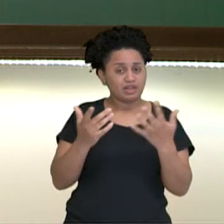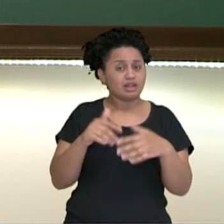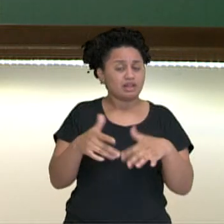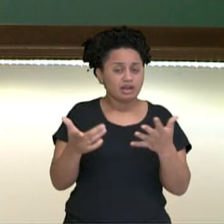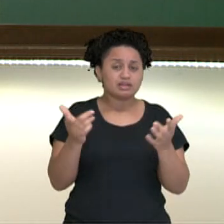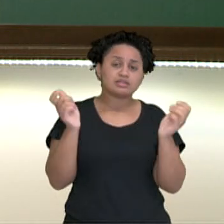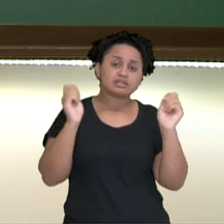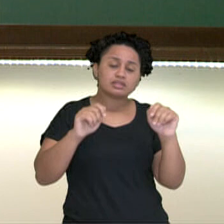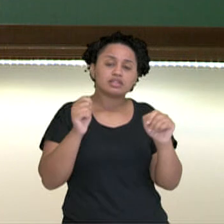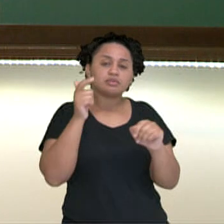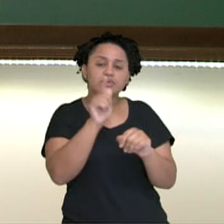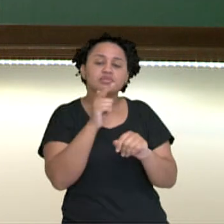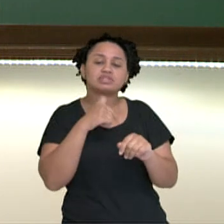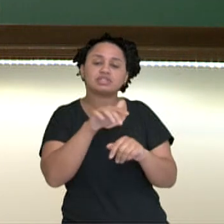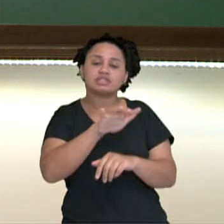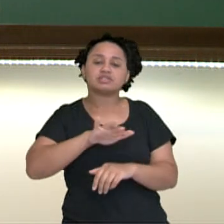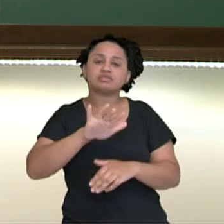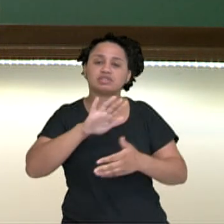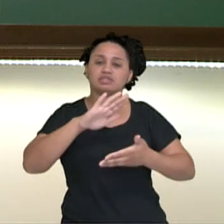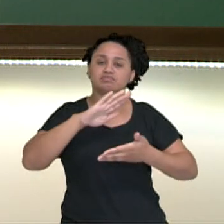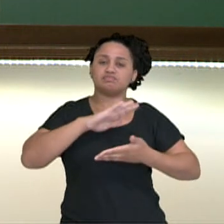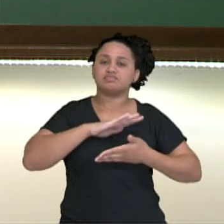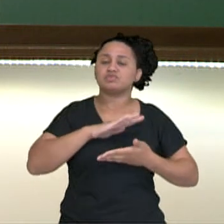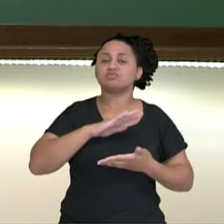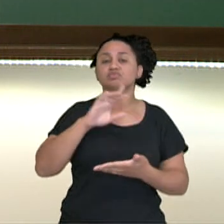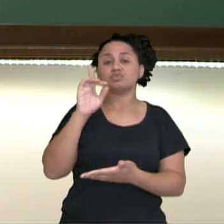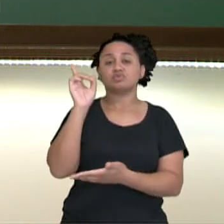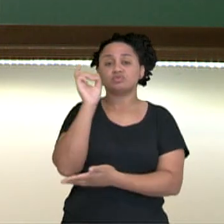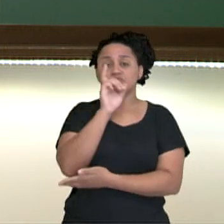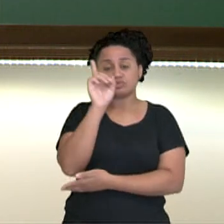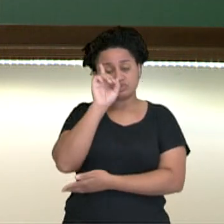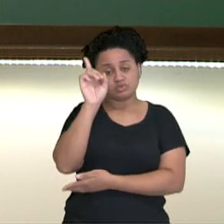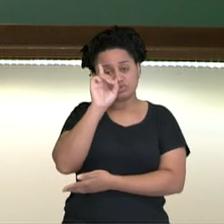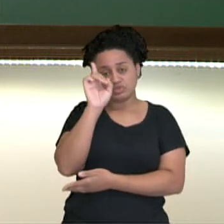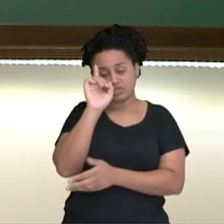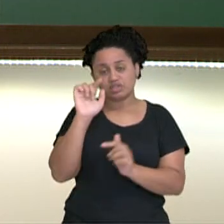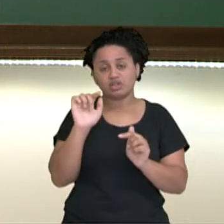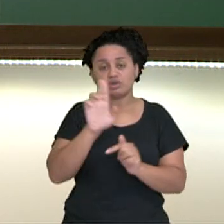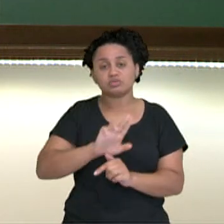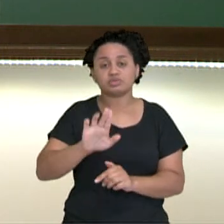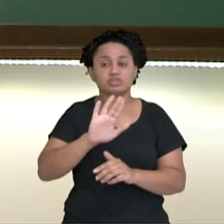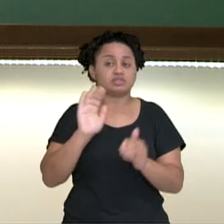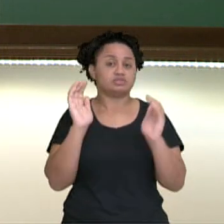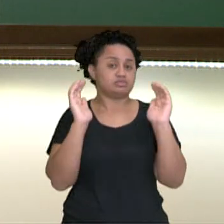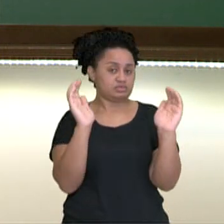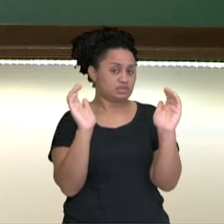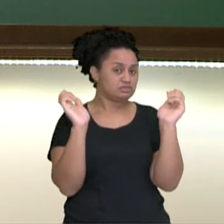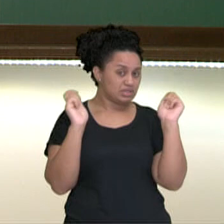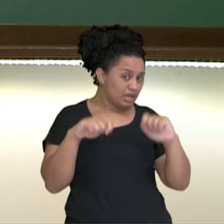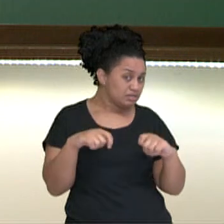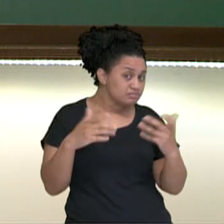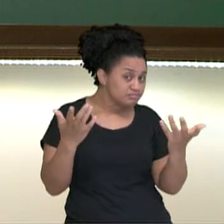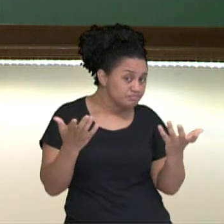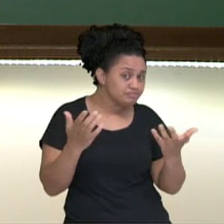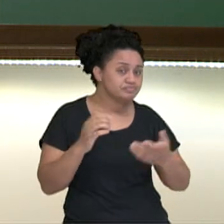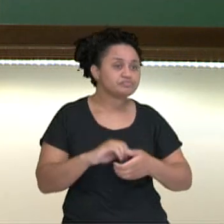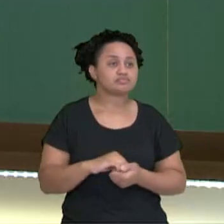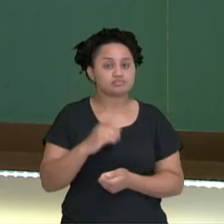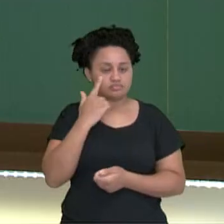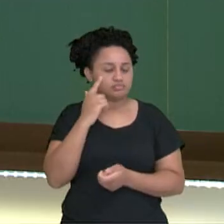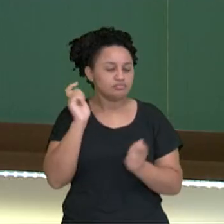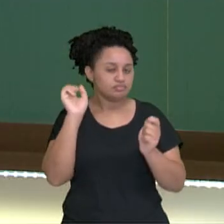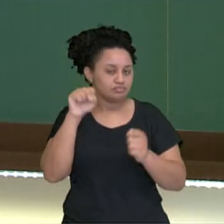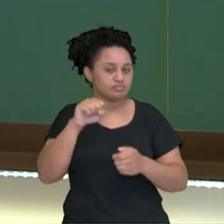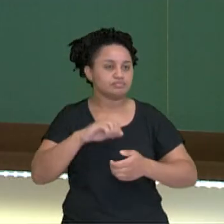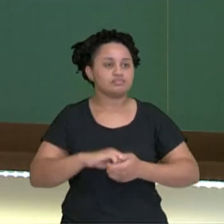consegue resolver situações do nosso cotidiano aplicando a função? Vamos ver que pode sim.